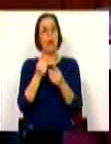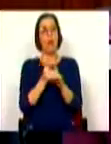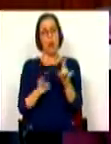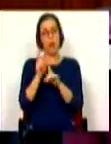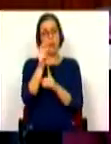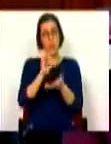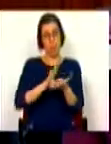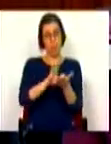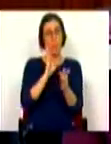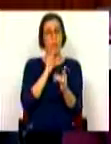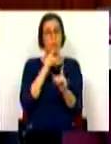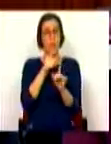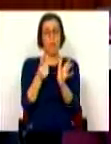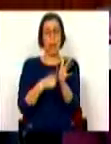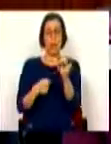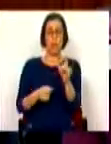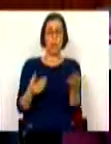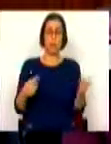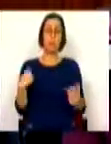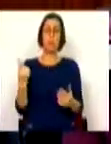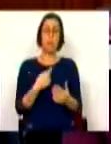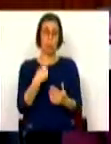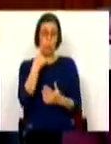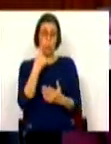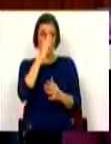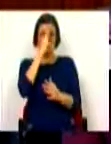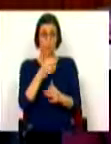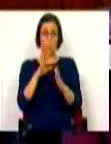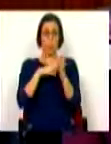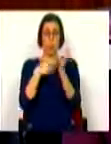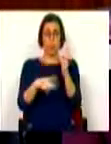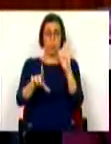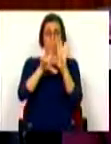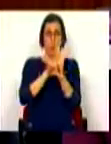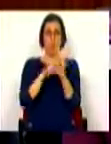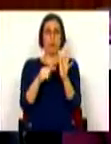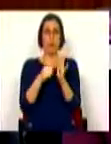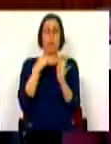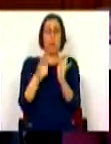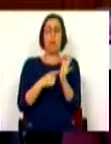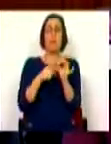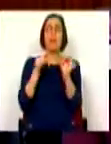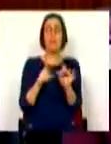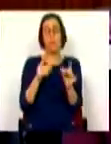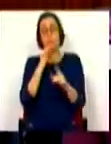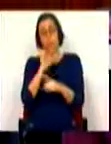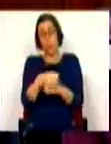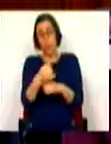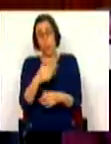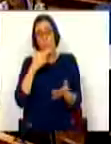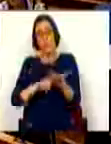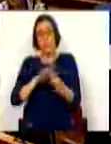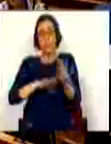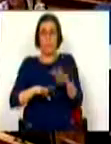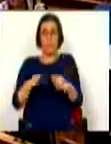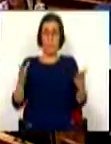capital, em função das necessidades, que todos conhecemos o quadro legal, em função das necessidades, serão ou não efetivadas.